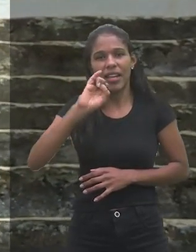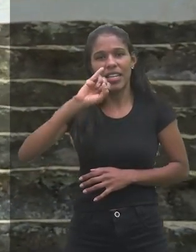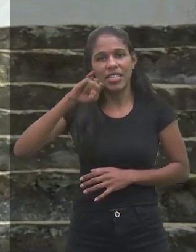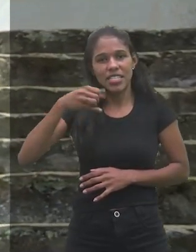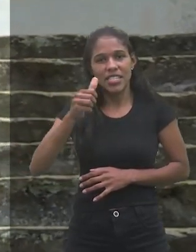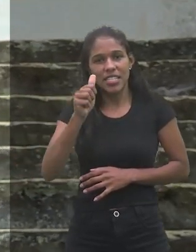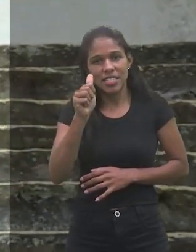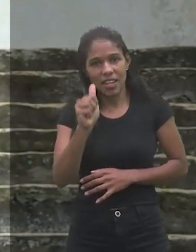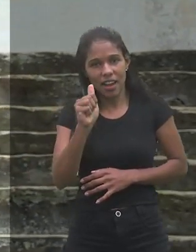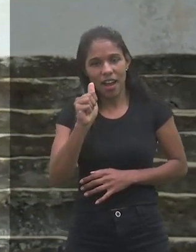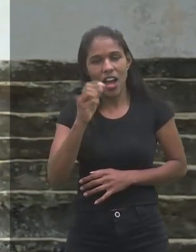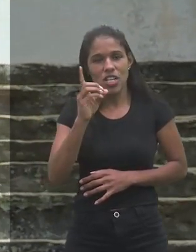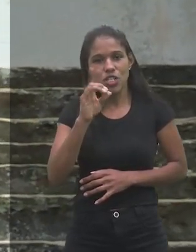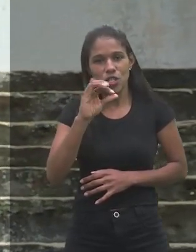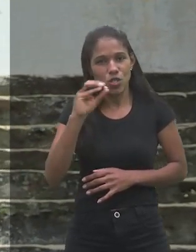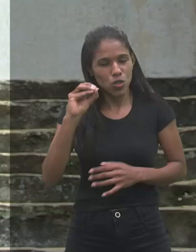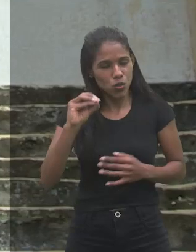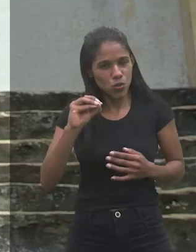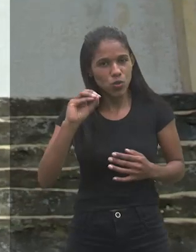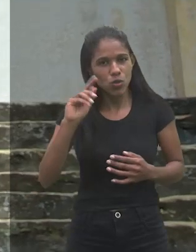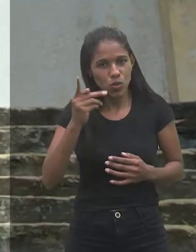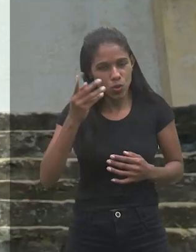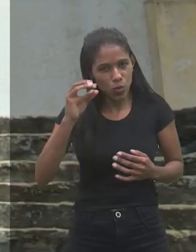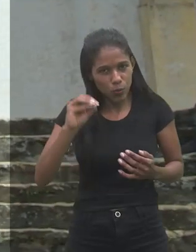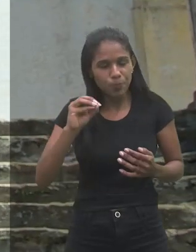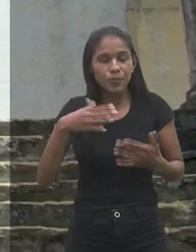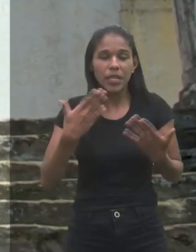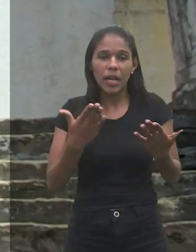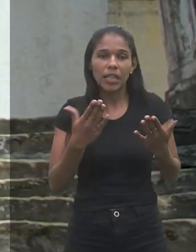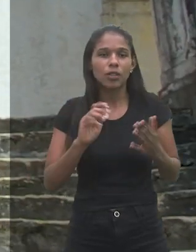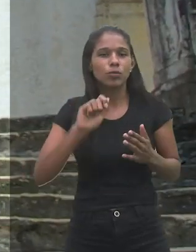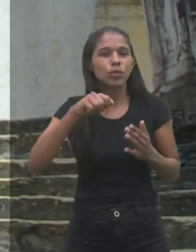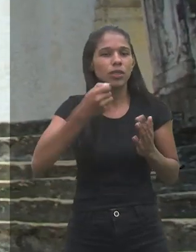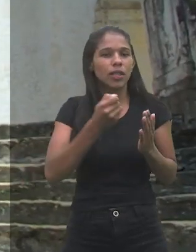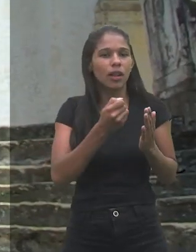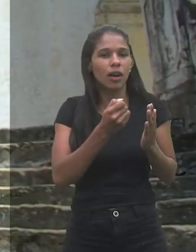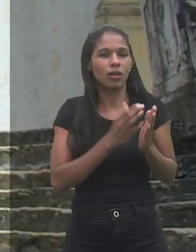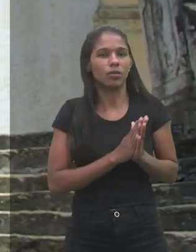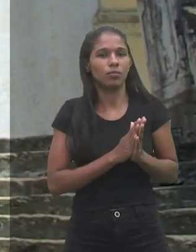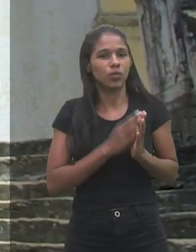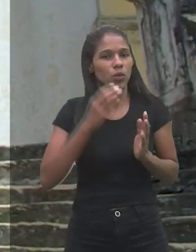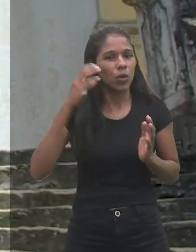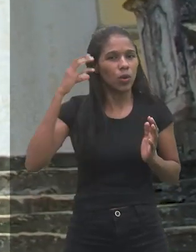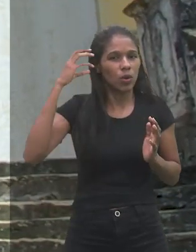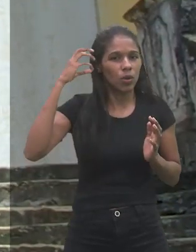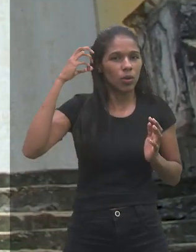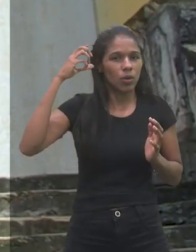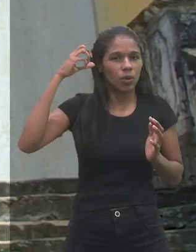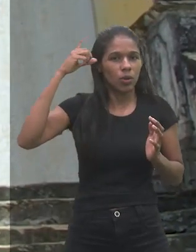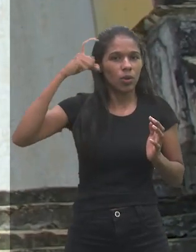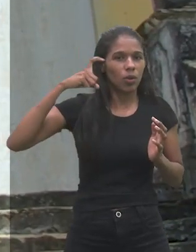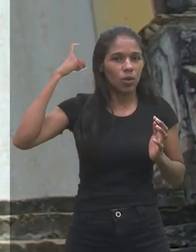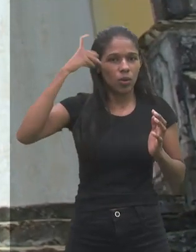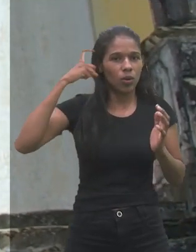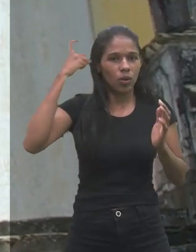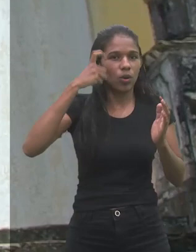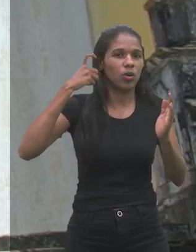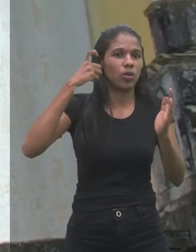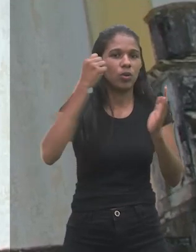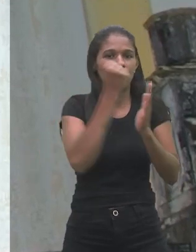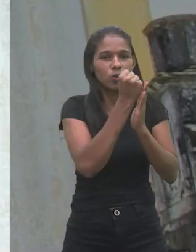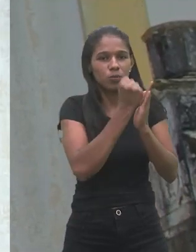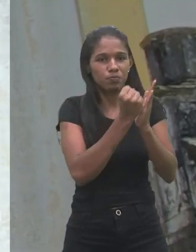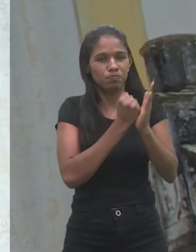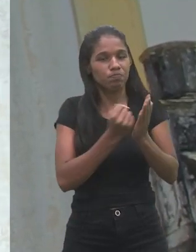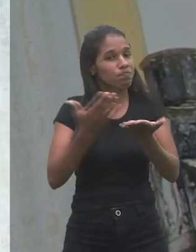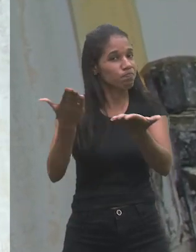nos encontramos hoje. A cidade de Ouro Preto. Seja bem-vindo e nos acompanhe nessa